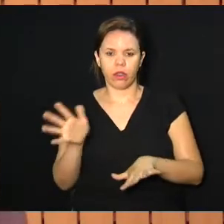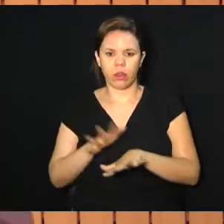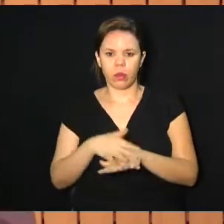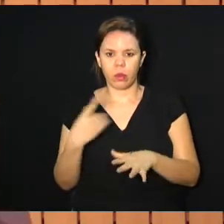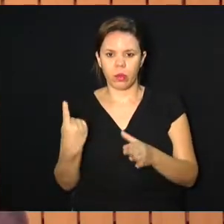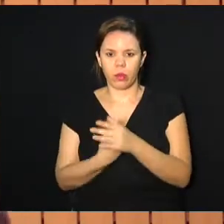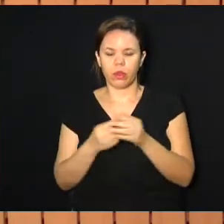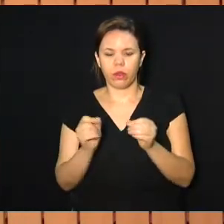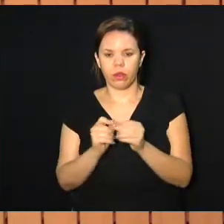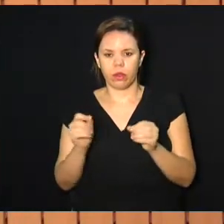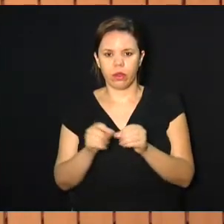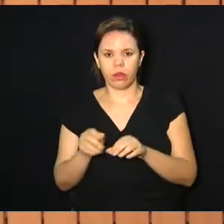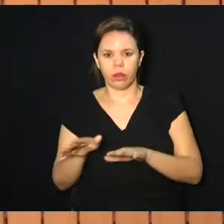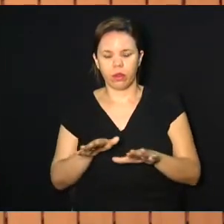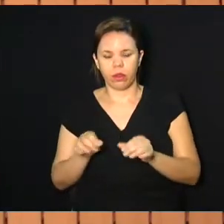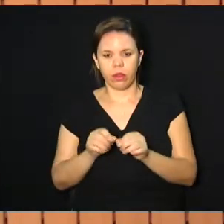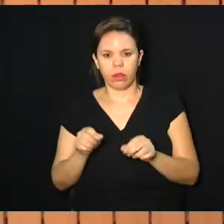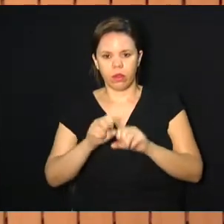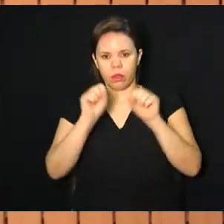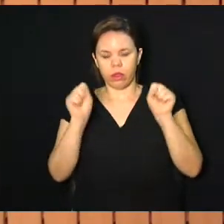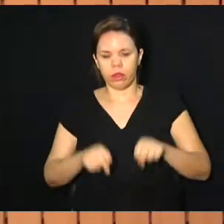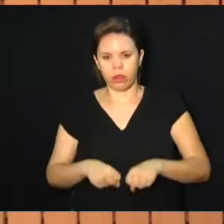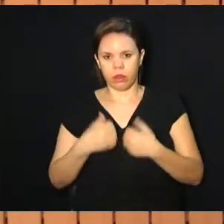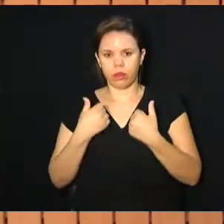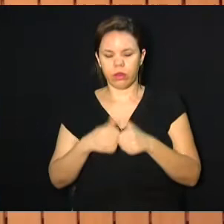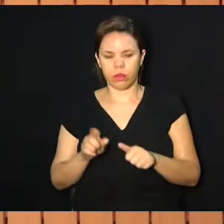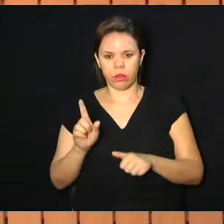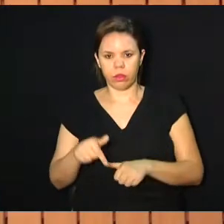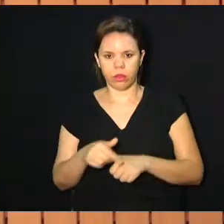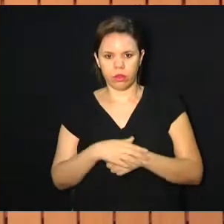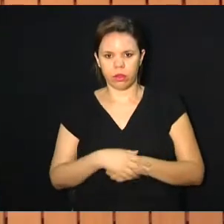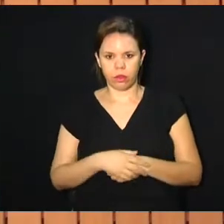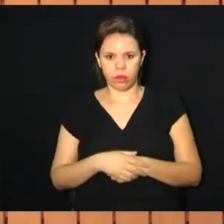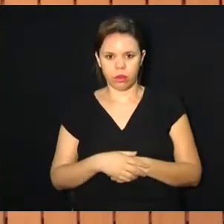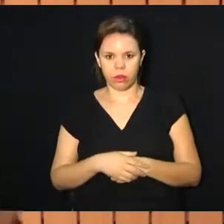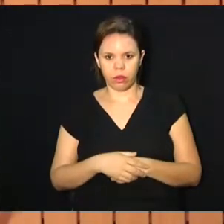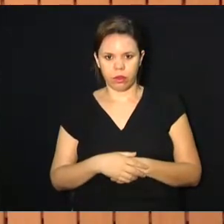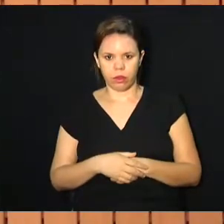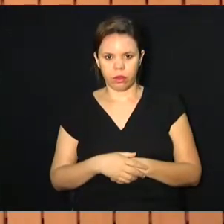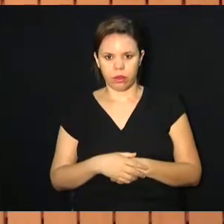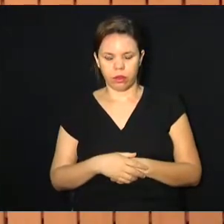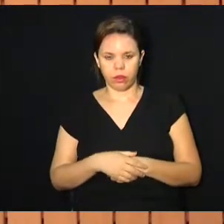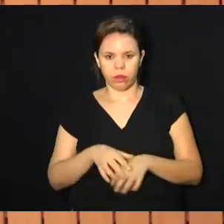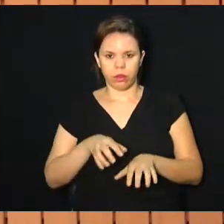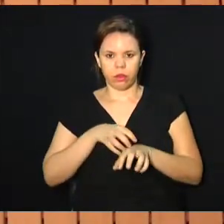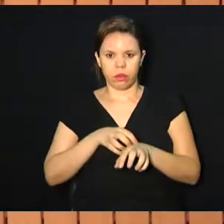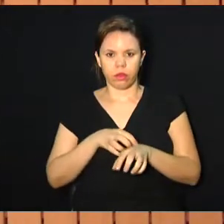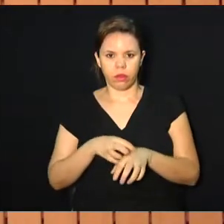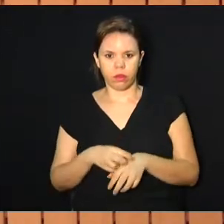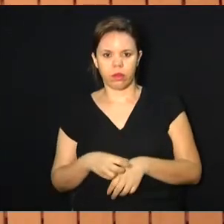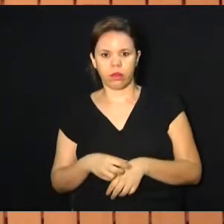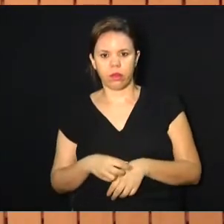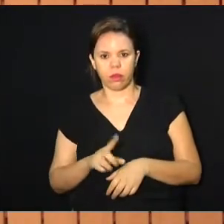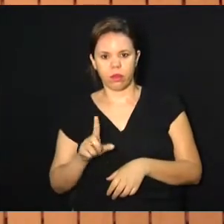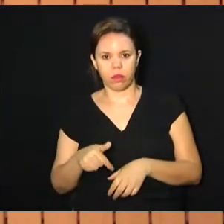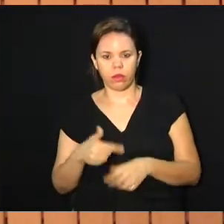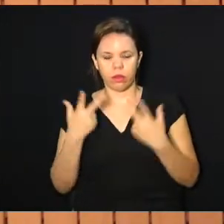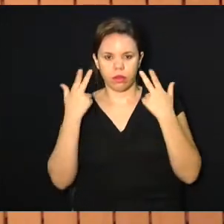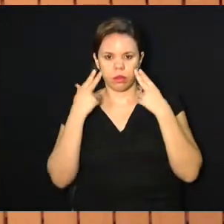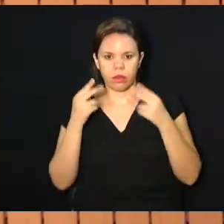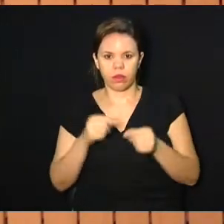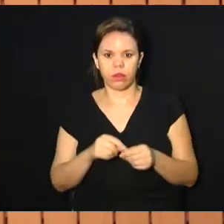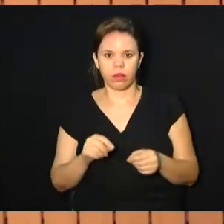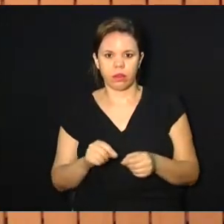módica. O sistema de ônibus ele é quase de transporte, aliás, até de trilhos, ele é naturalmente